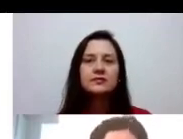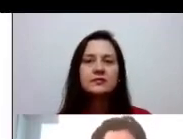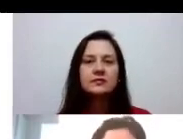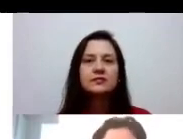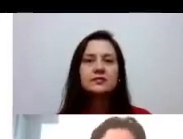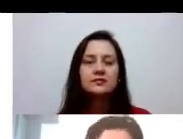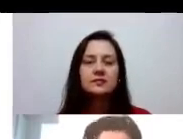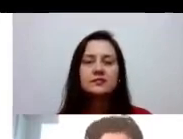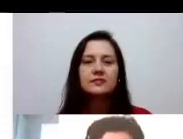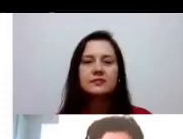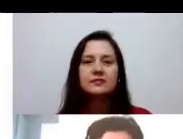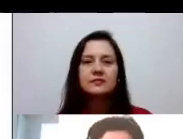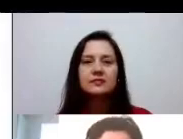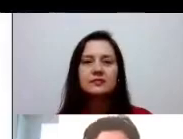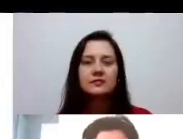público.